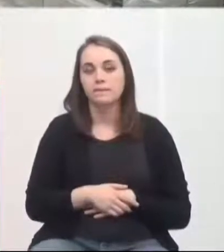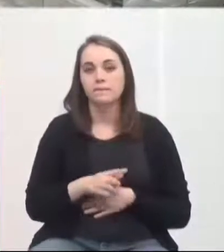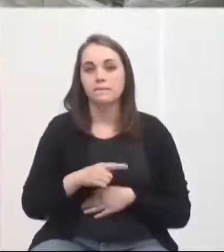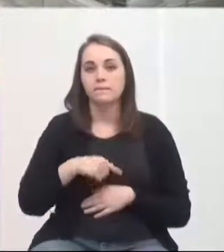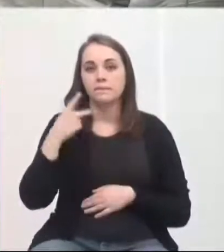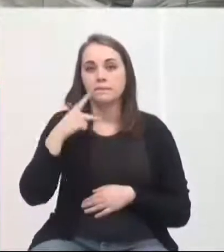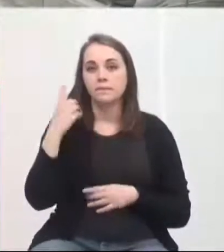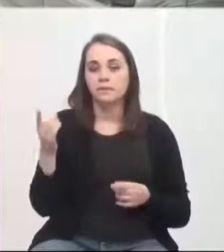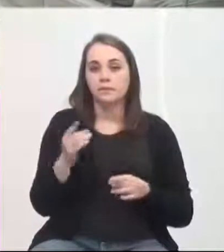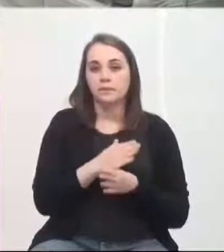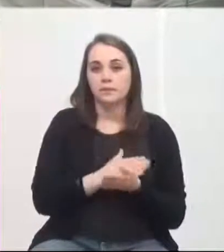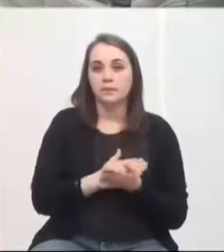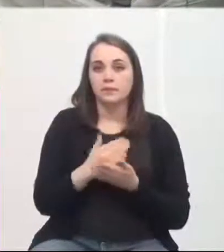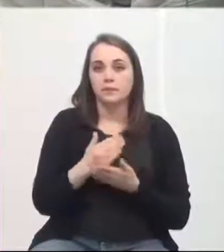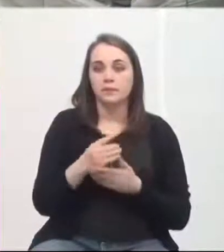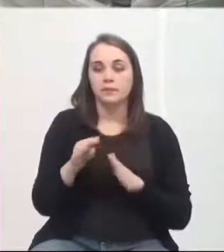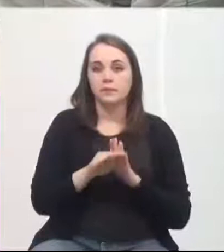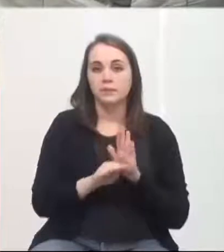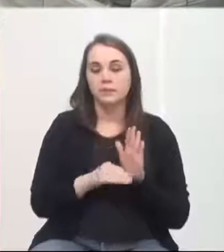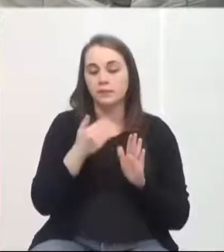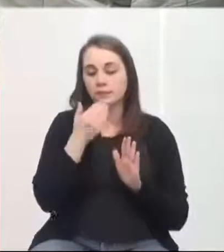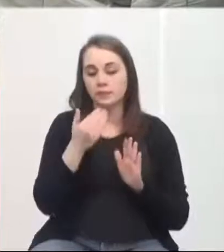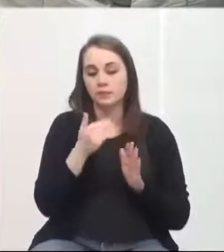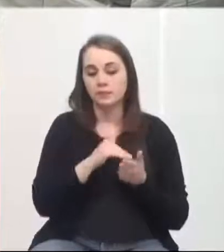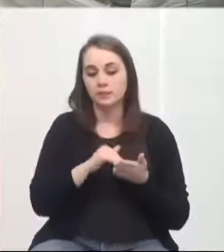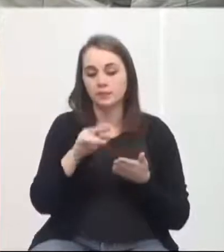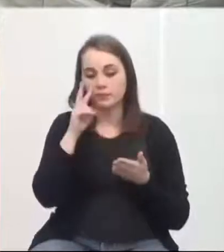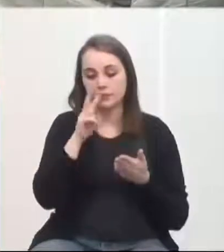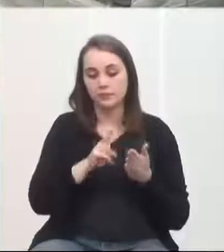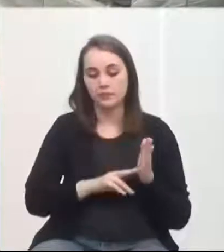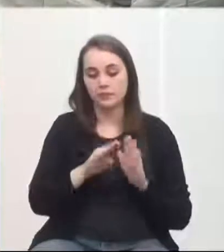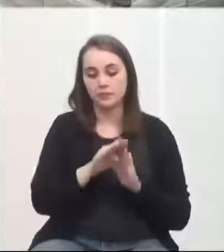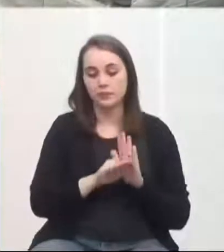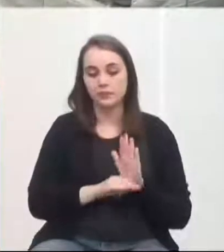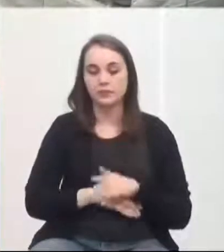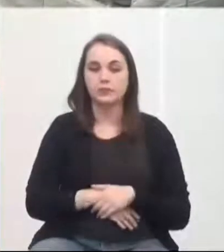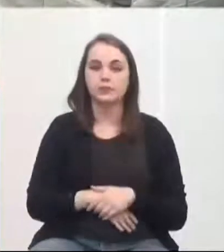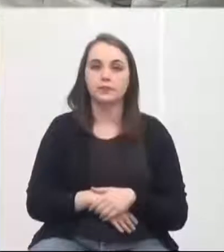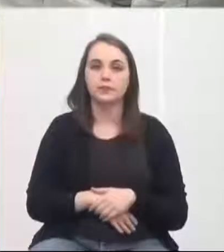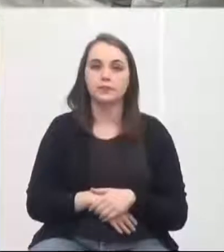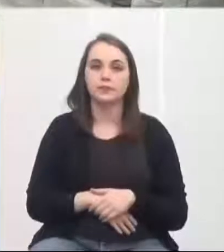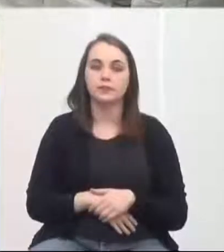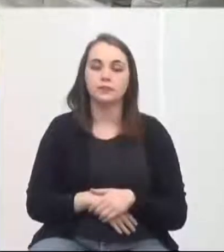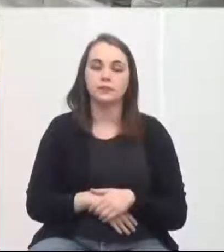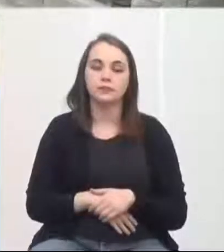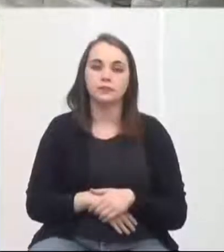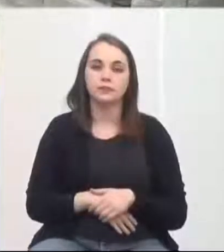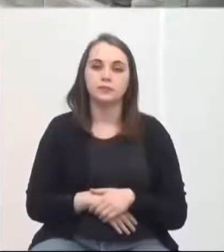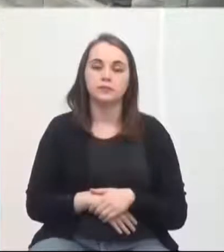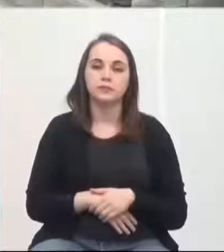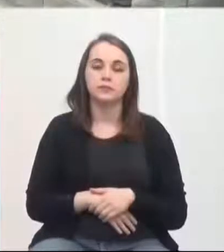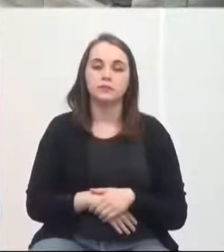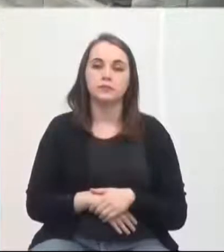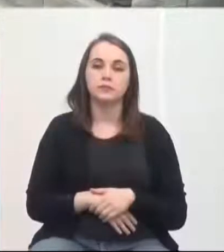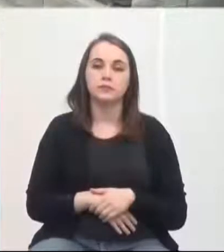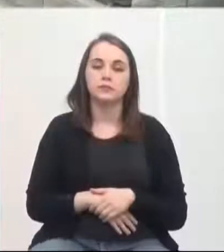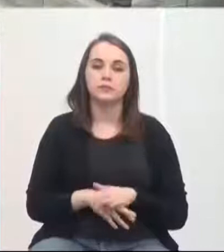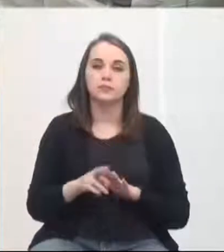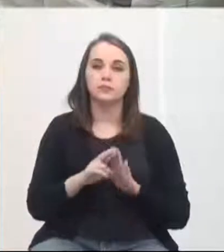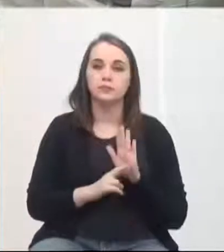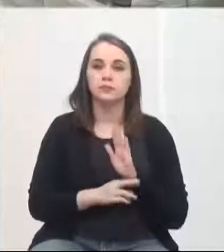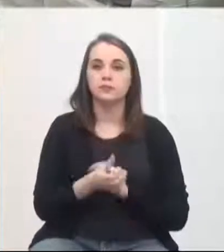Terminado o horário político, passamos para o grande expediente. Solicito ao senhor secretário que faça a leitura das matérias. Grande expediente,